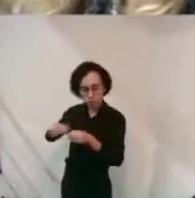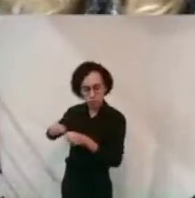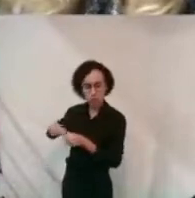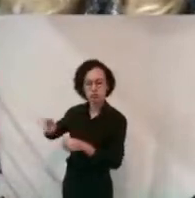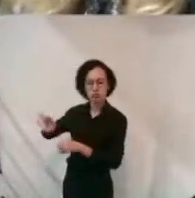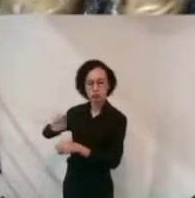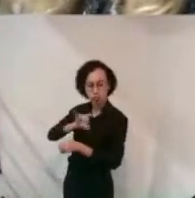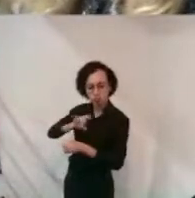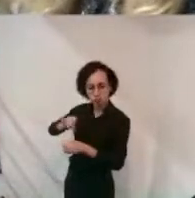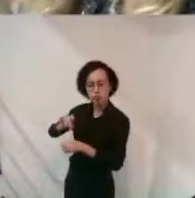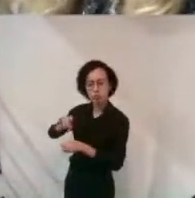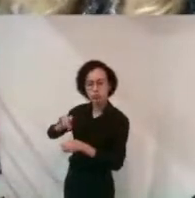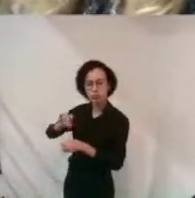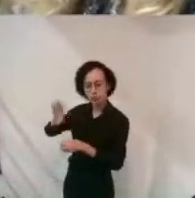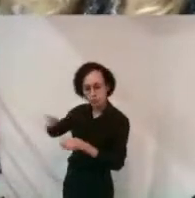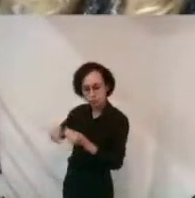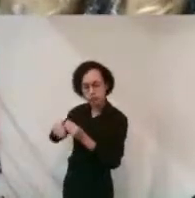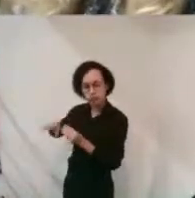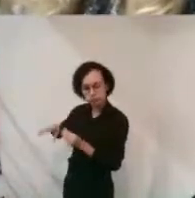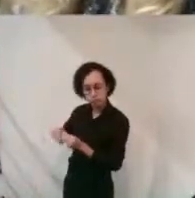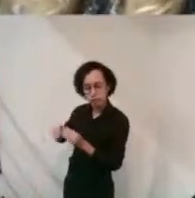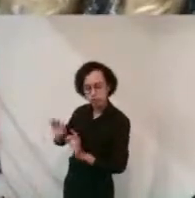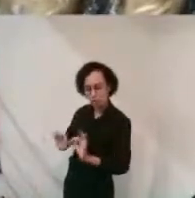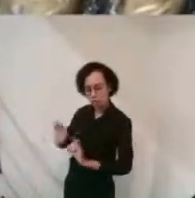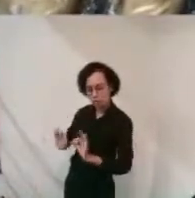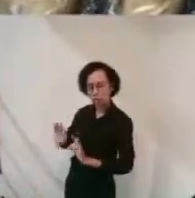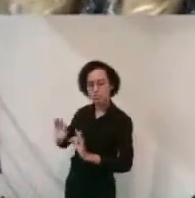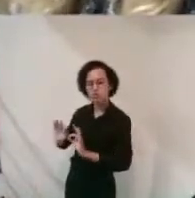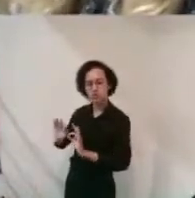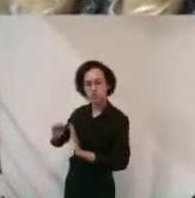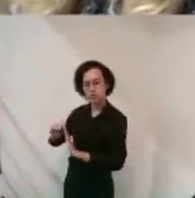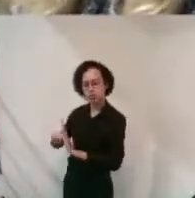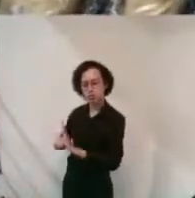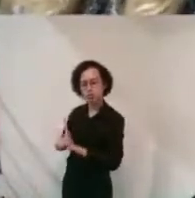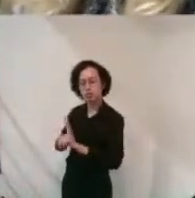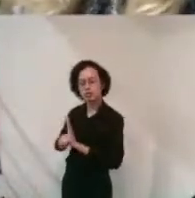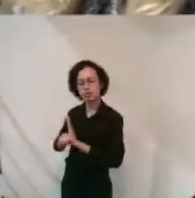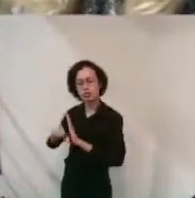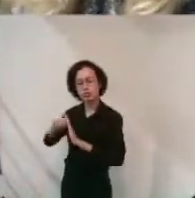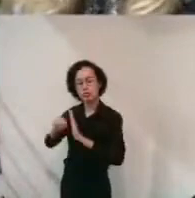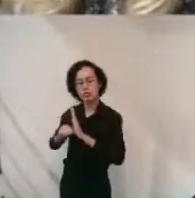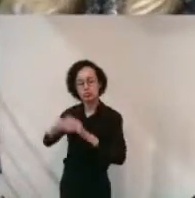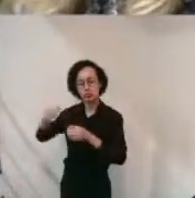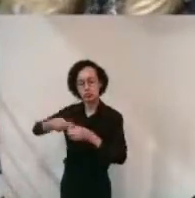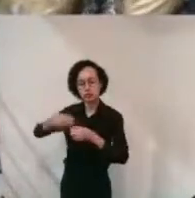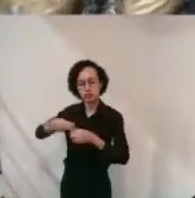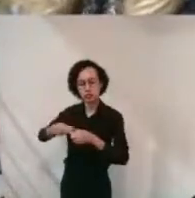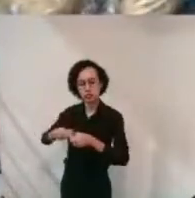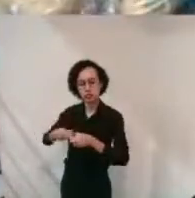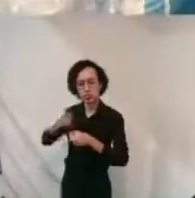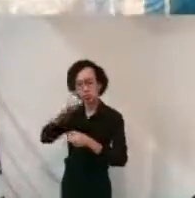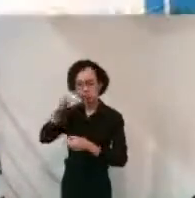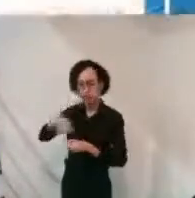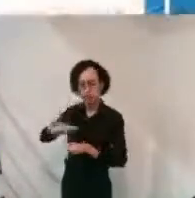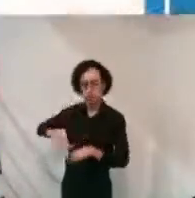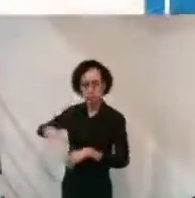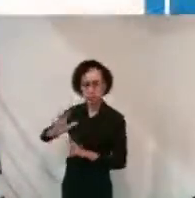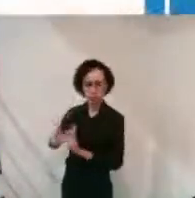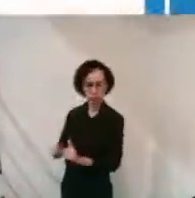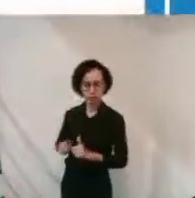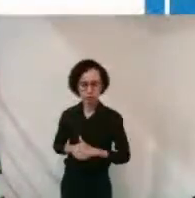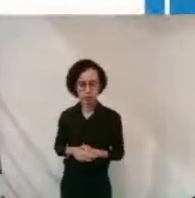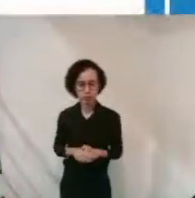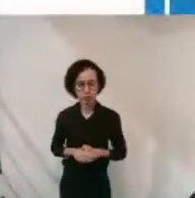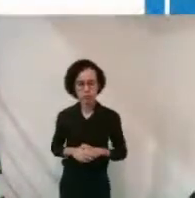para implementar, para elaborar e executar esses planos municipais de resíduos sólidos. Fizemos um